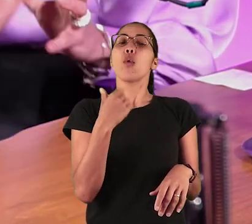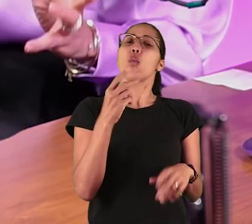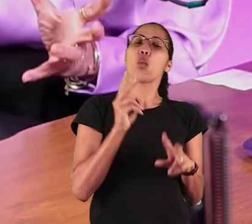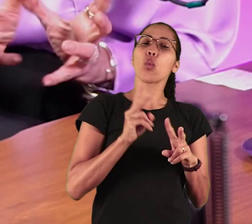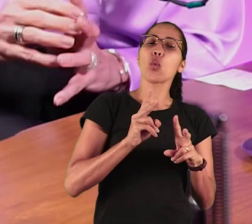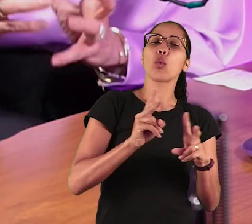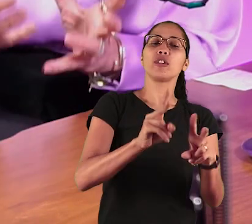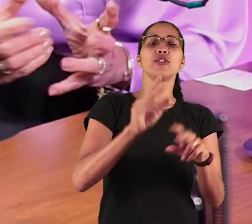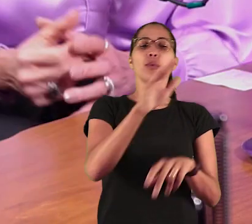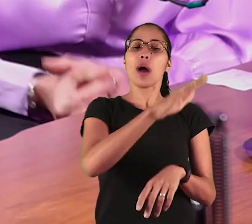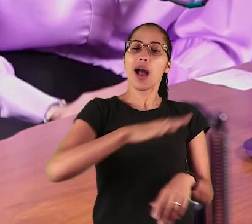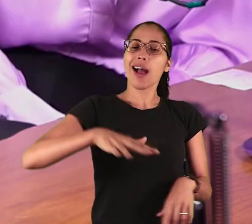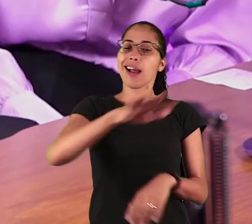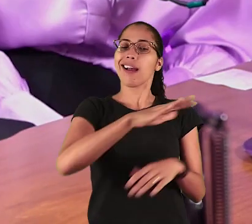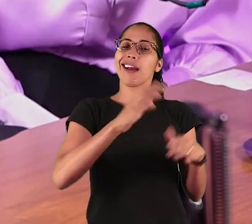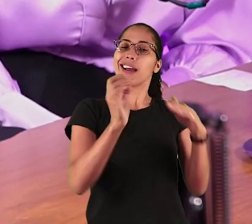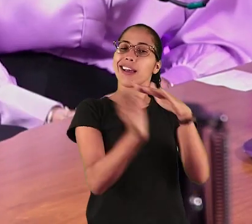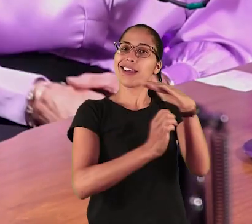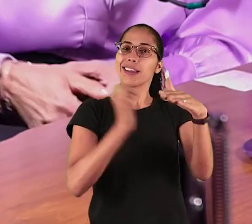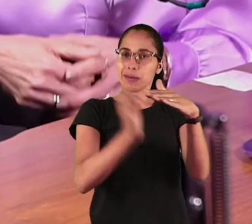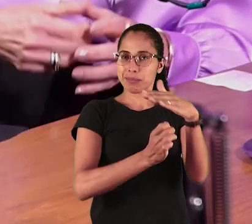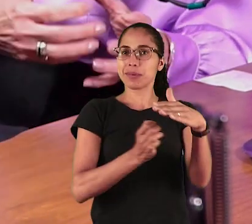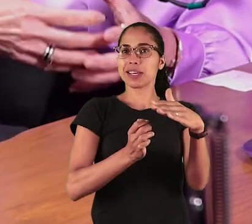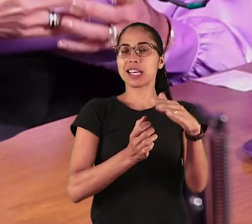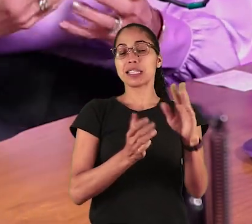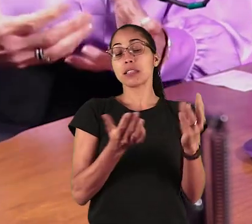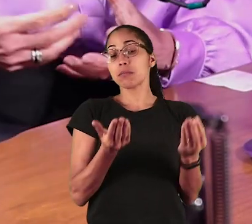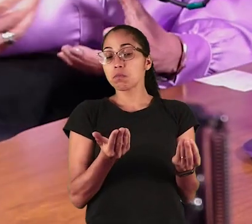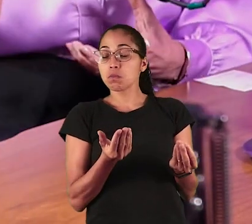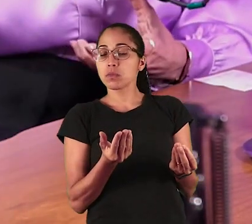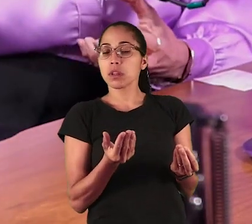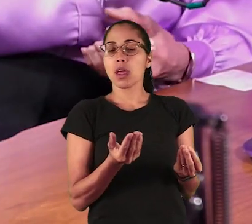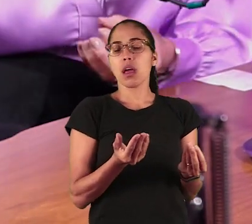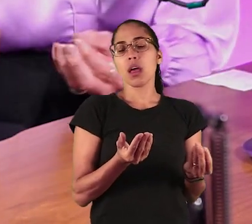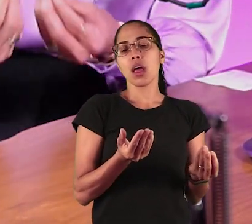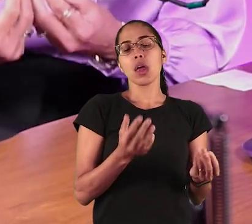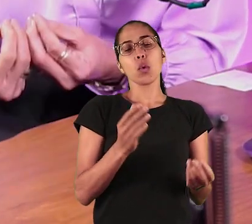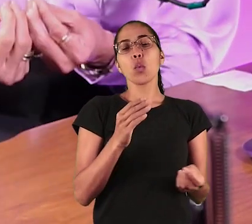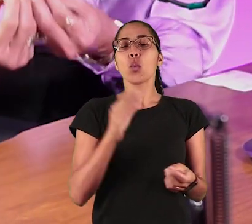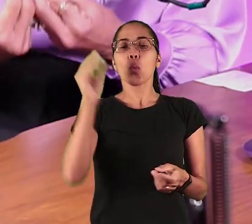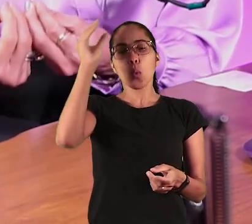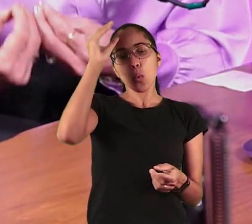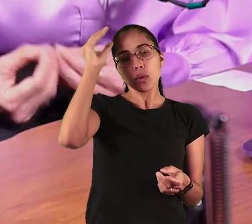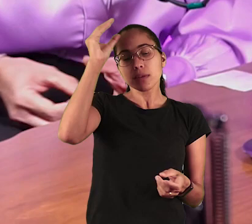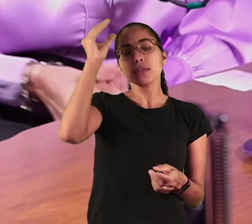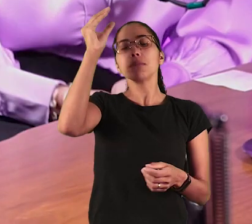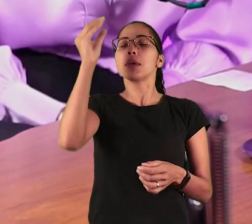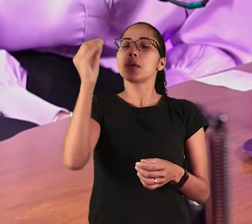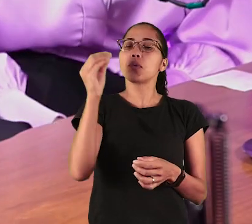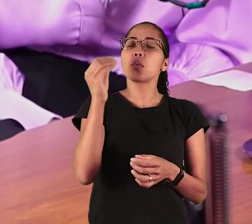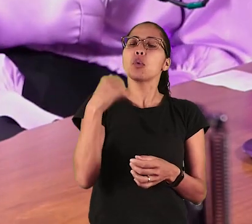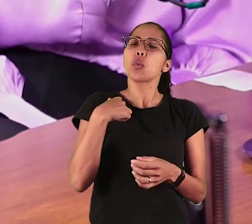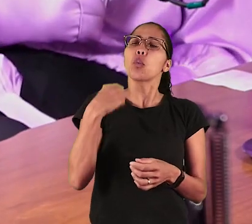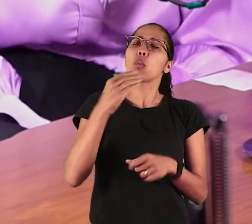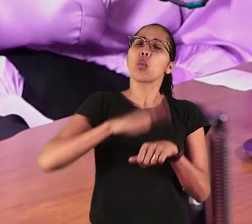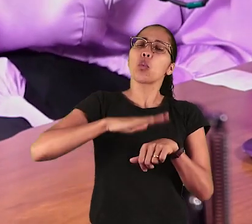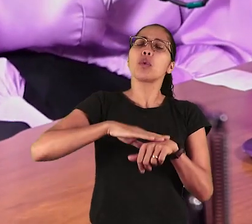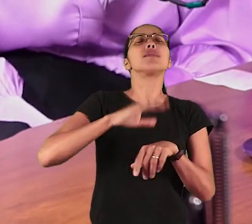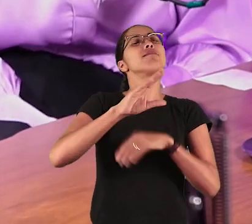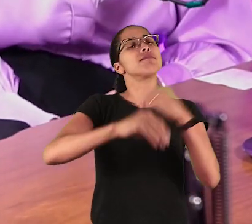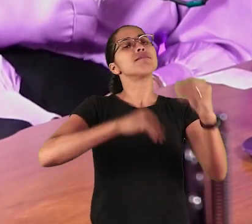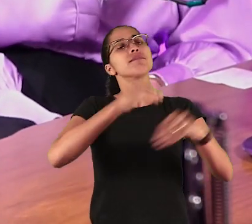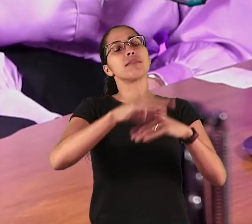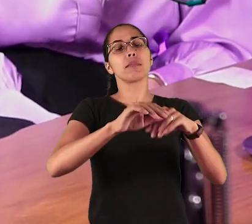acadêmico mas vou continuar nesse ambiente aqui que é de que traz a meu meu conhecimento acadêmico aqui para a